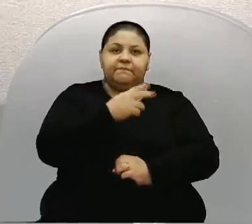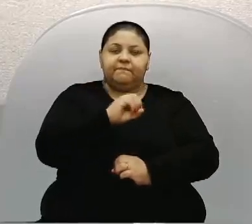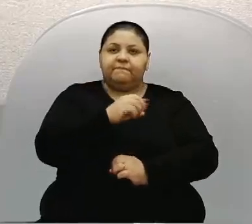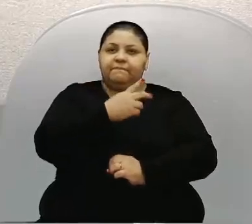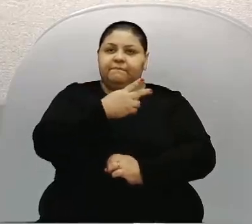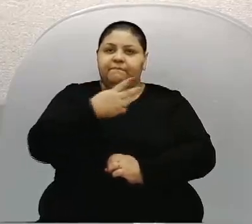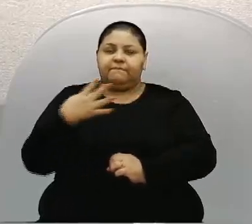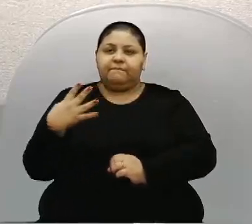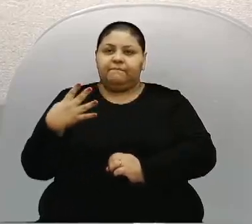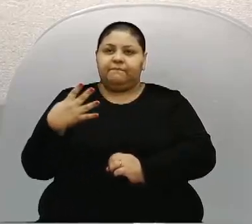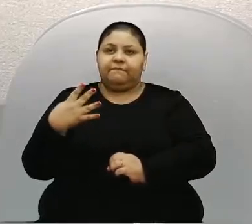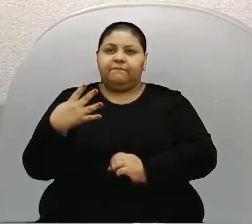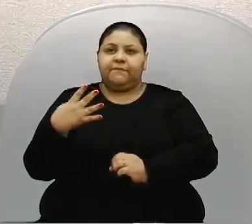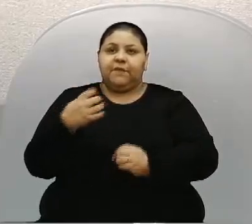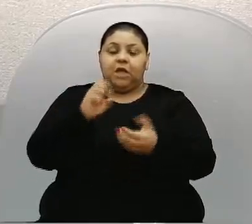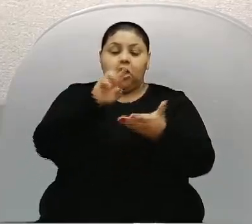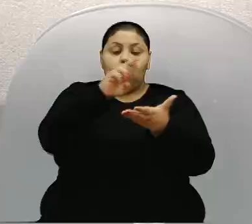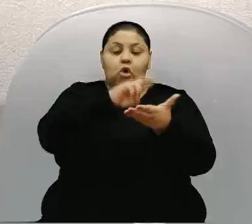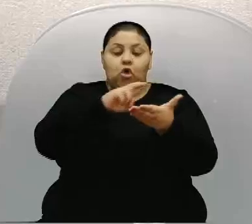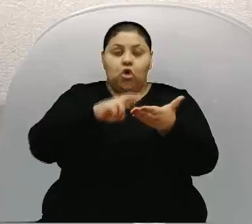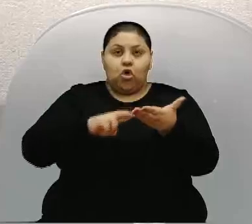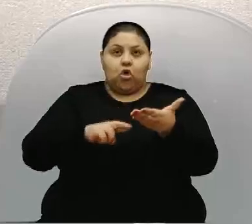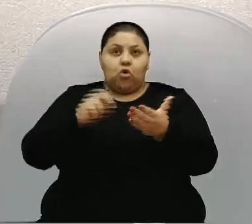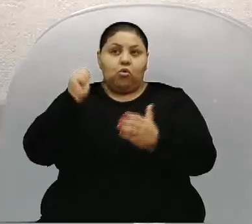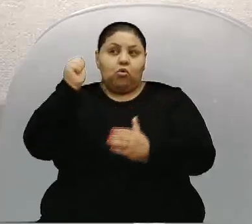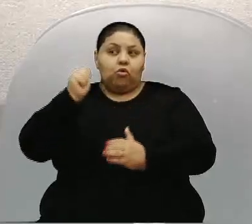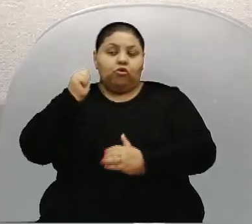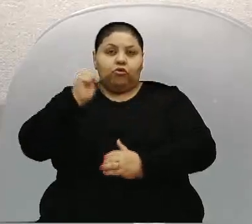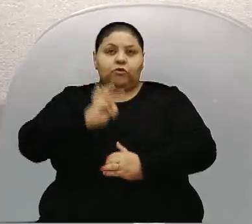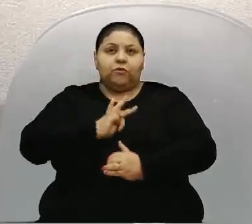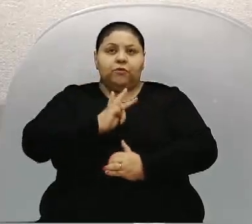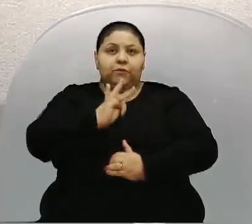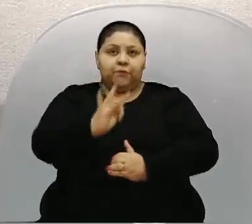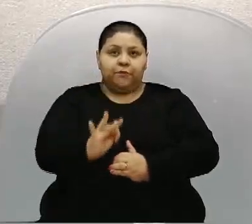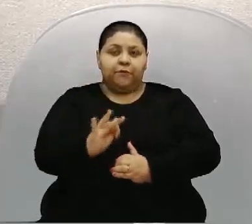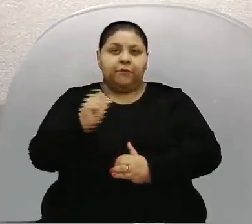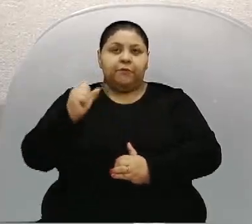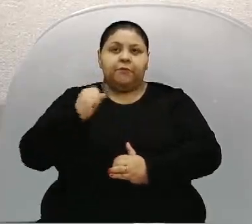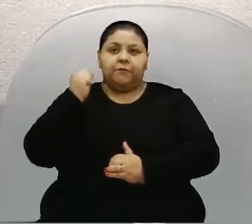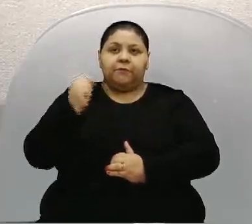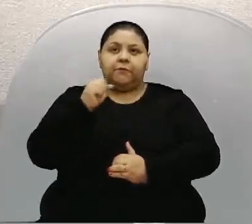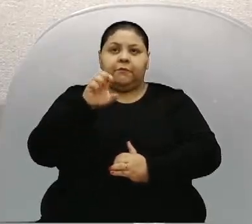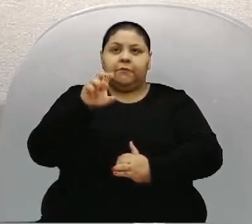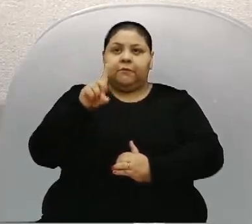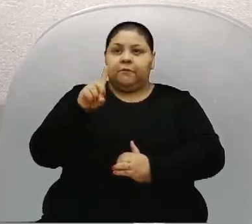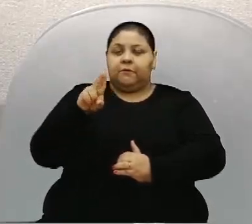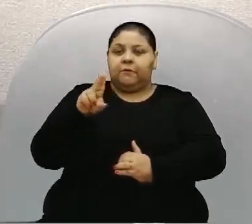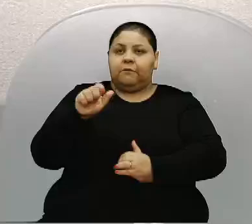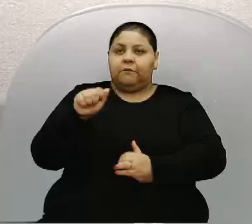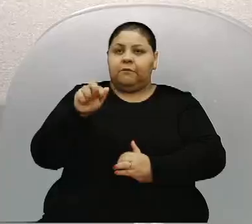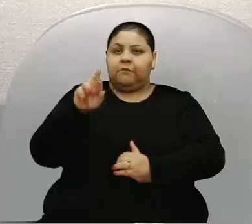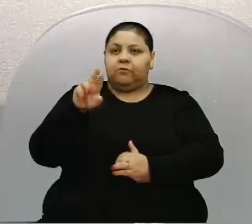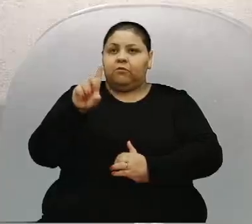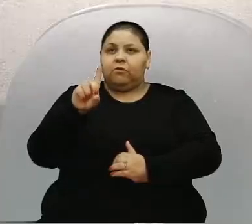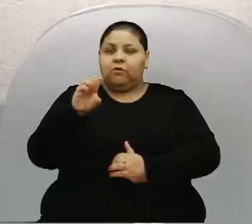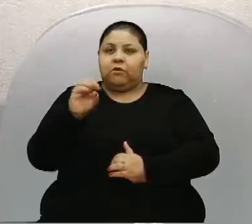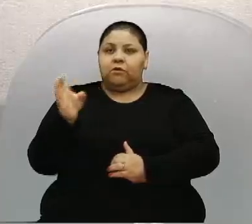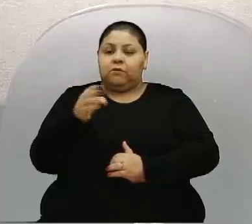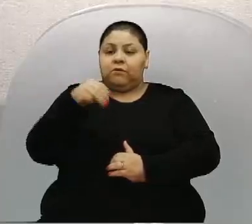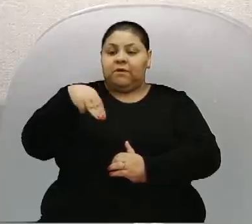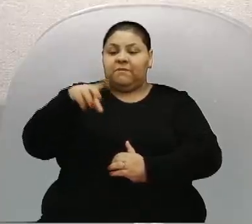2024, cujo relator no Senado Federal é o senador Eduardo Braga, MDB, do